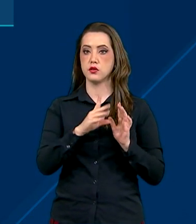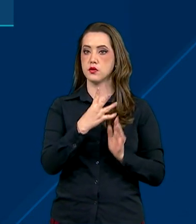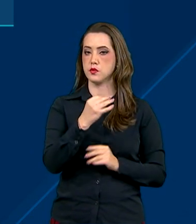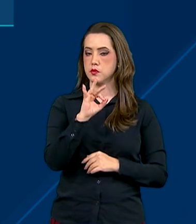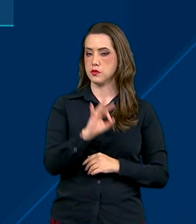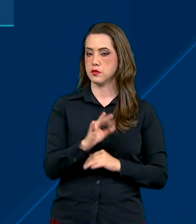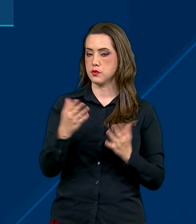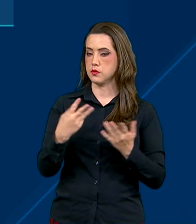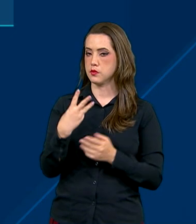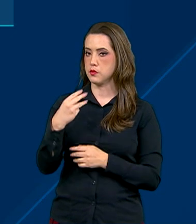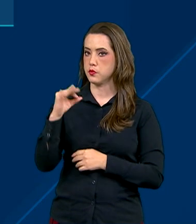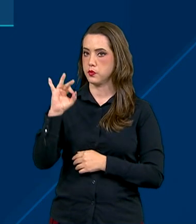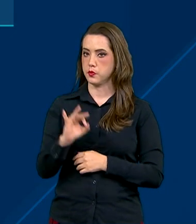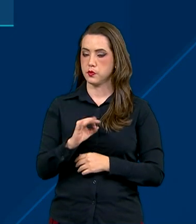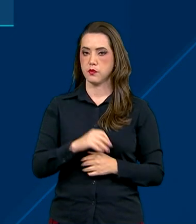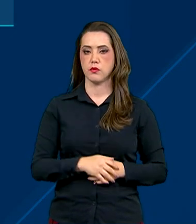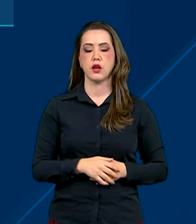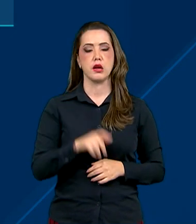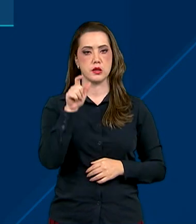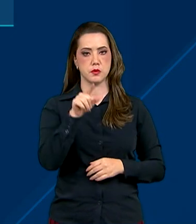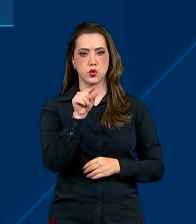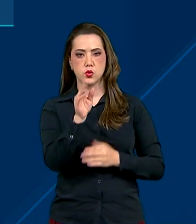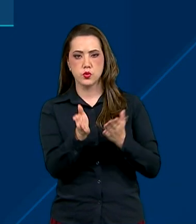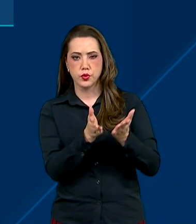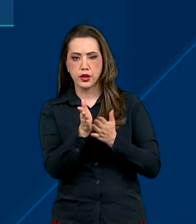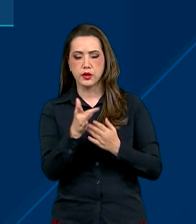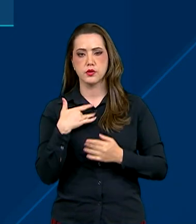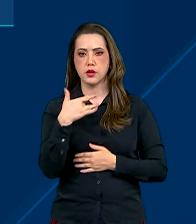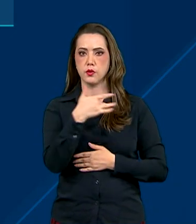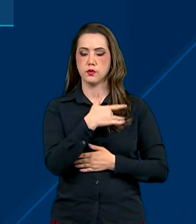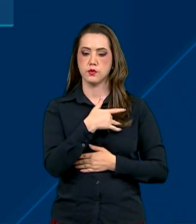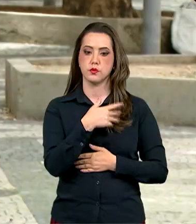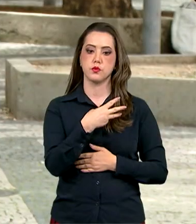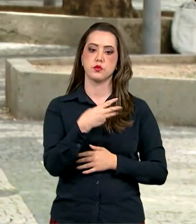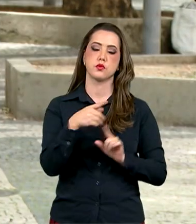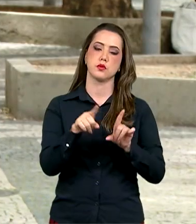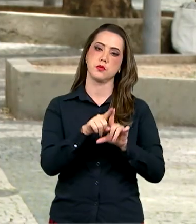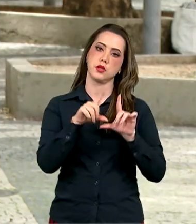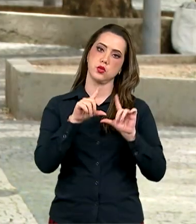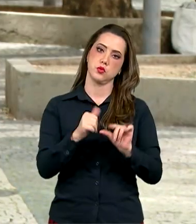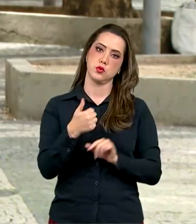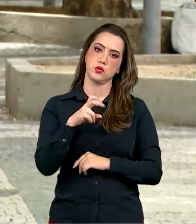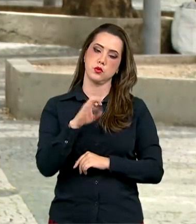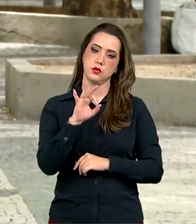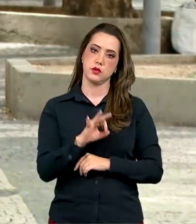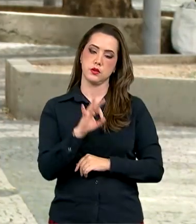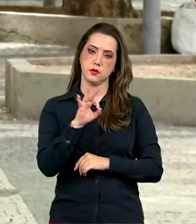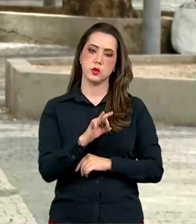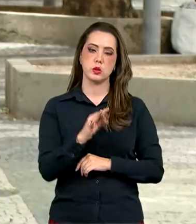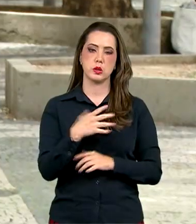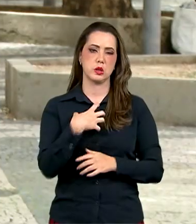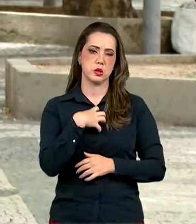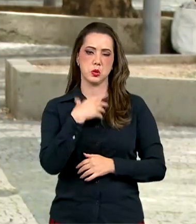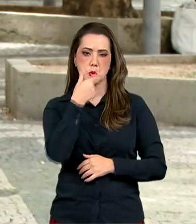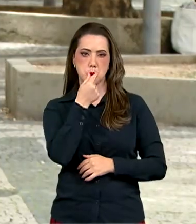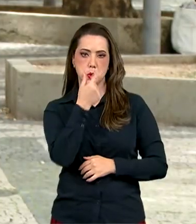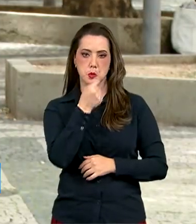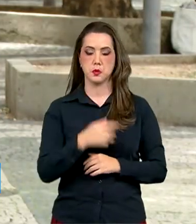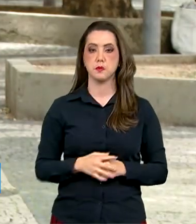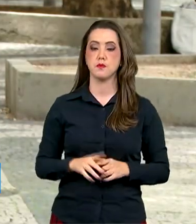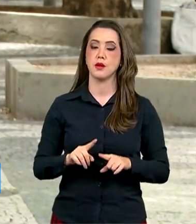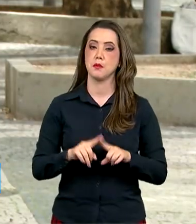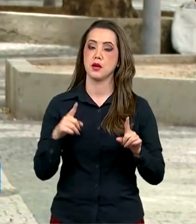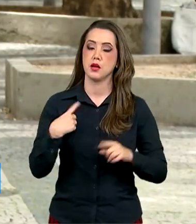Os atendimentos por síndrome gripal nas UPAs reduziram em 15%. O que não diminuiu e permanece estável é o número